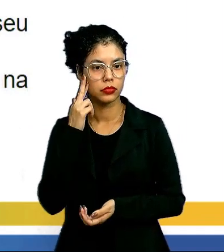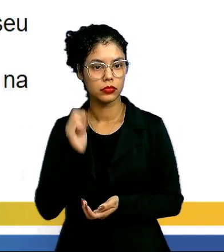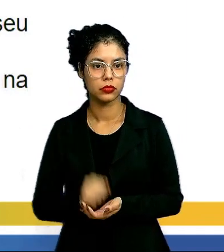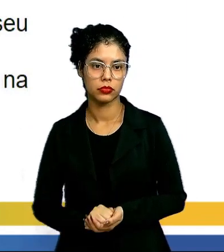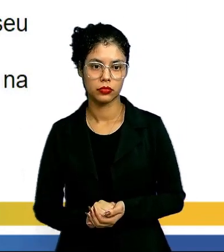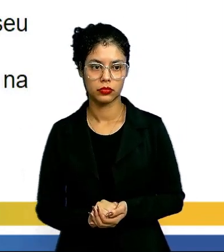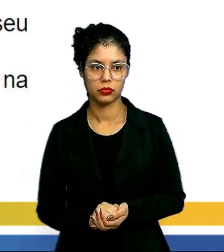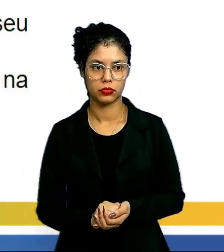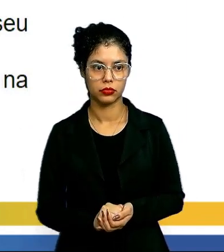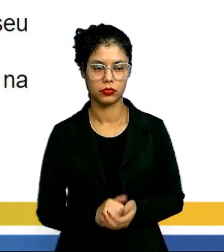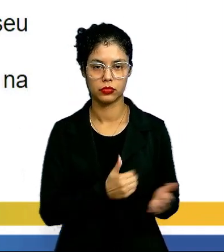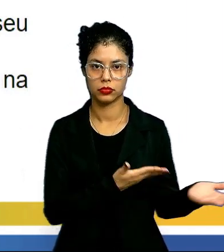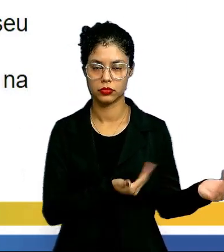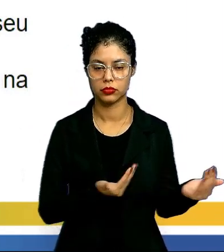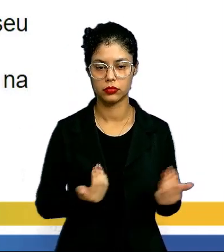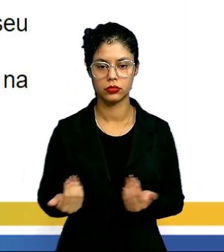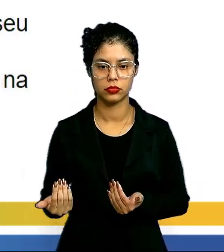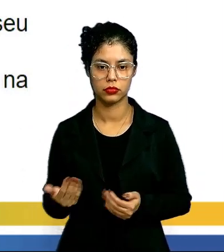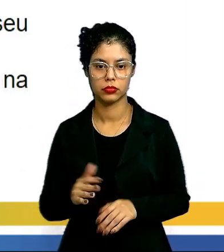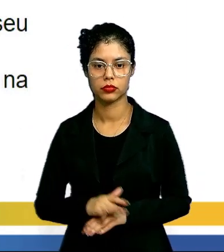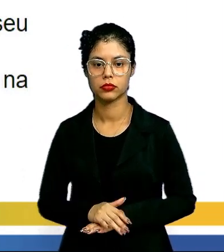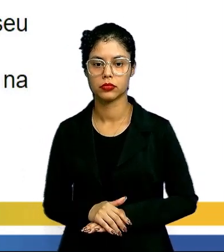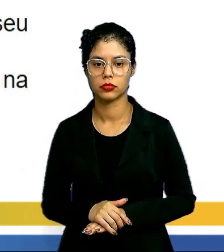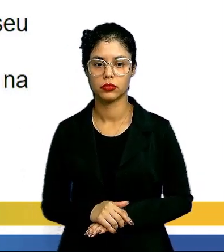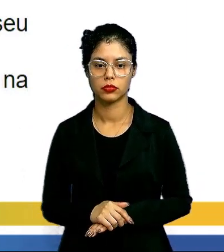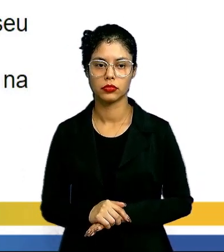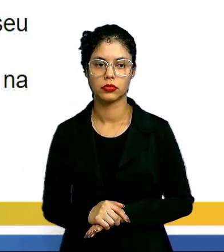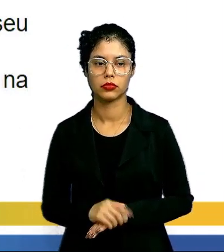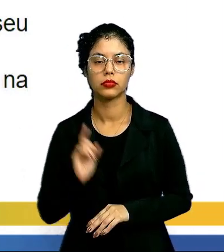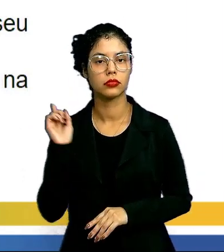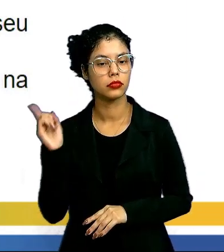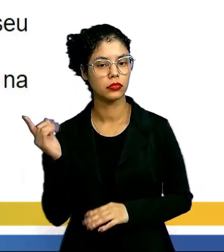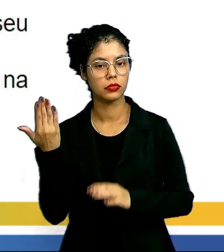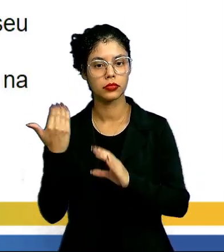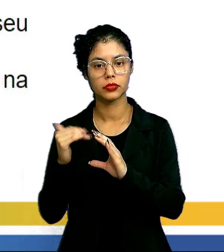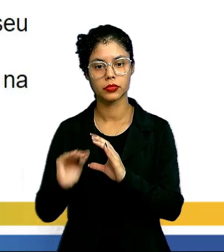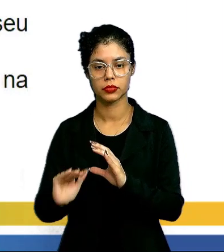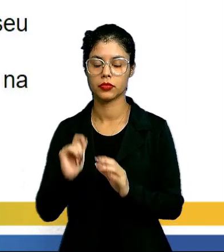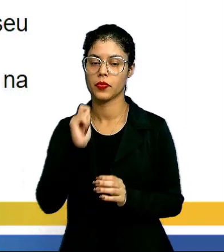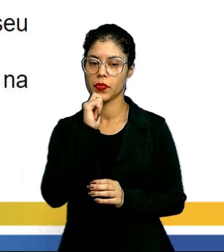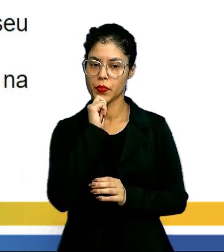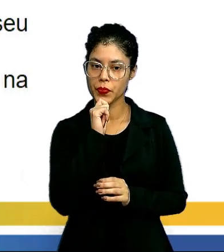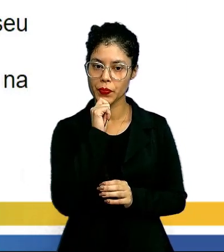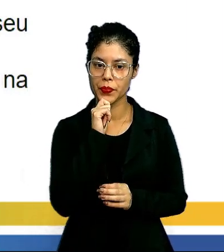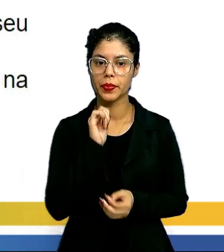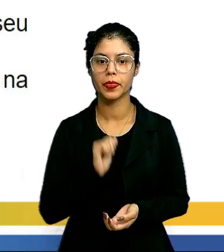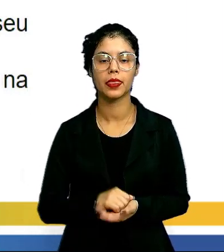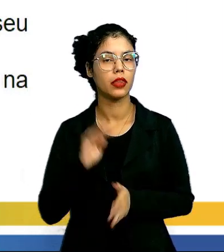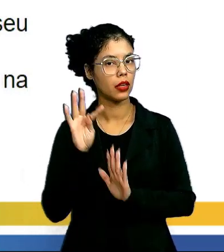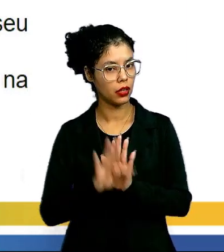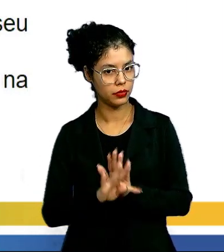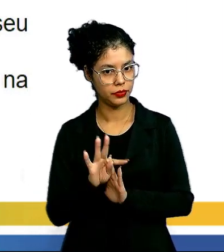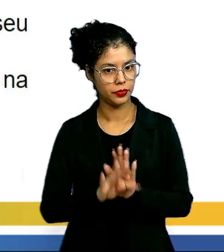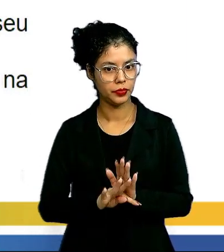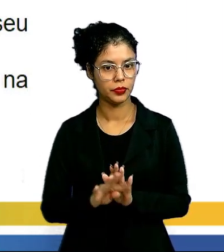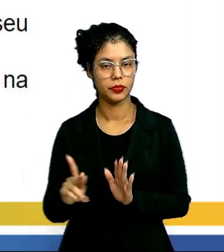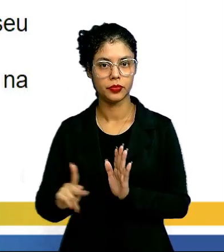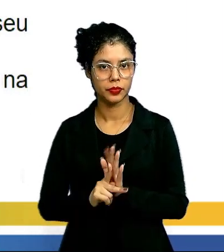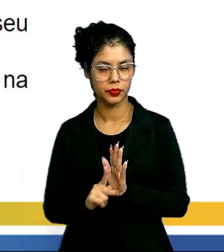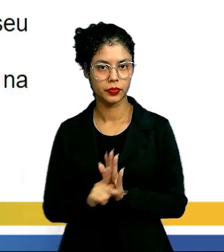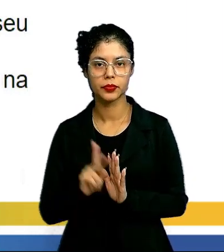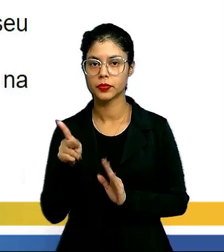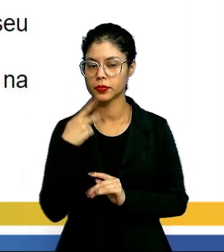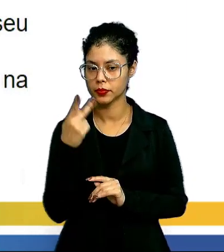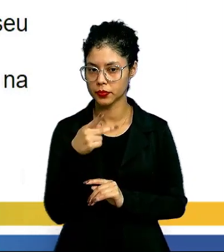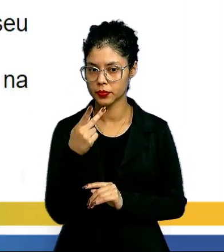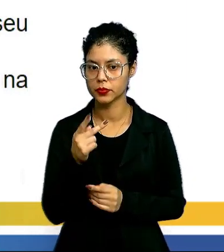a heterossexualidade e a jovialidade. Essa é a mensagem que o texto traz em si,